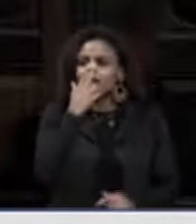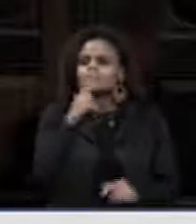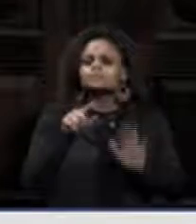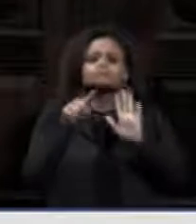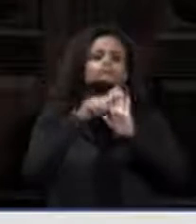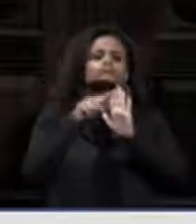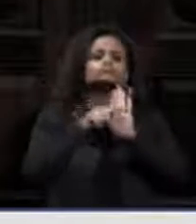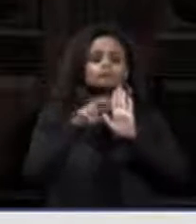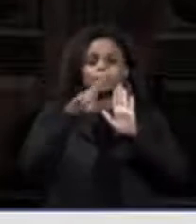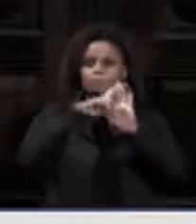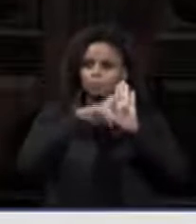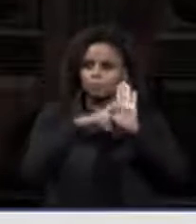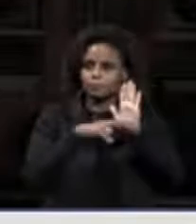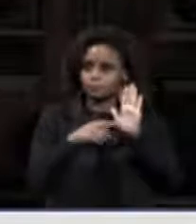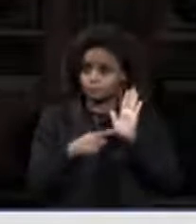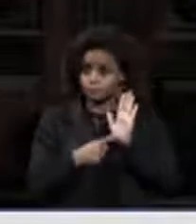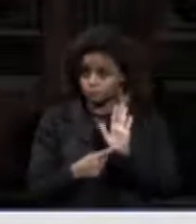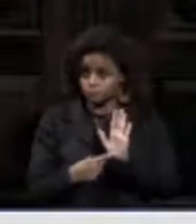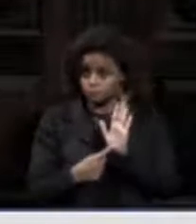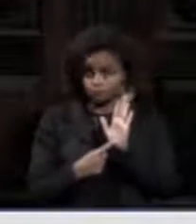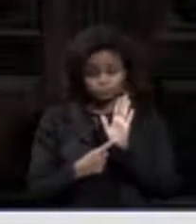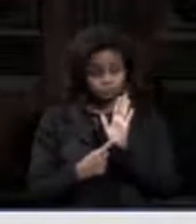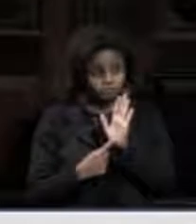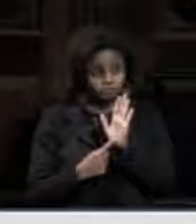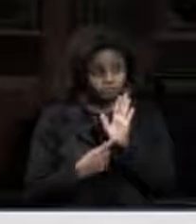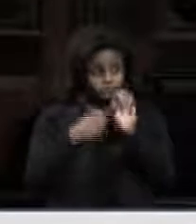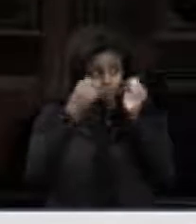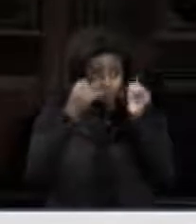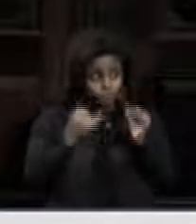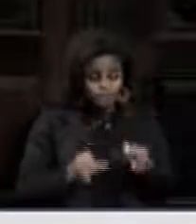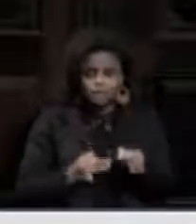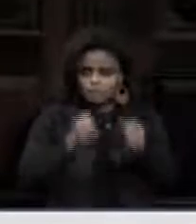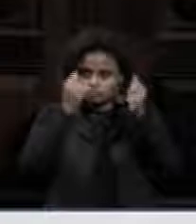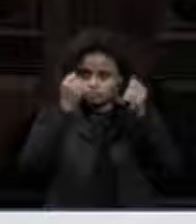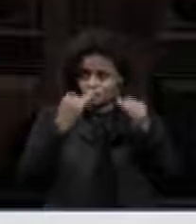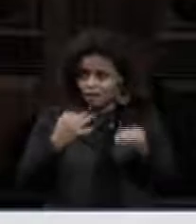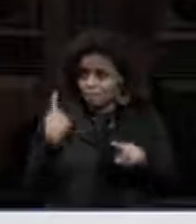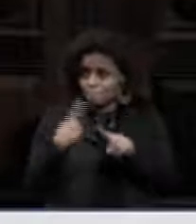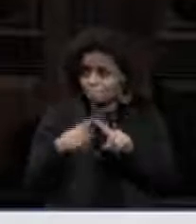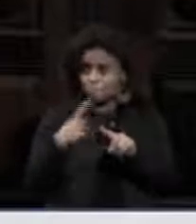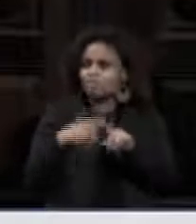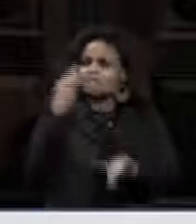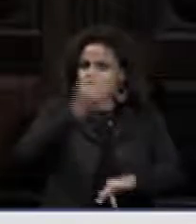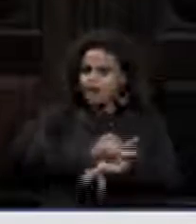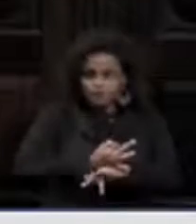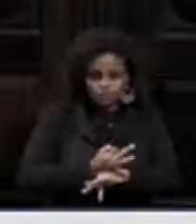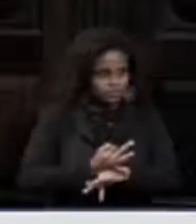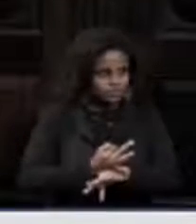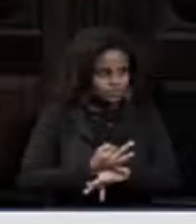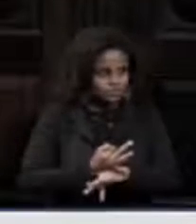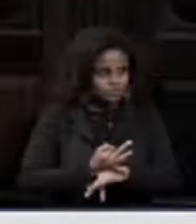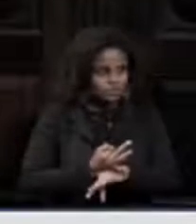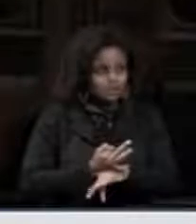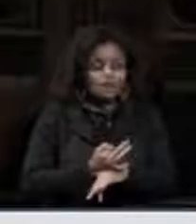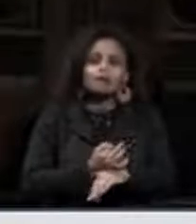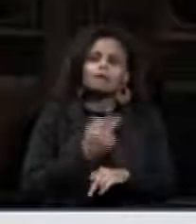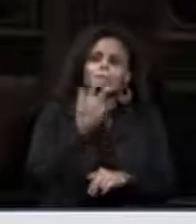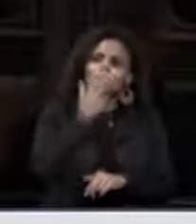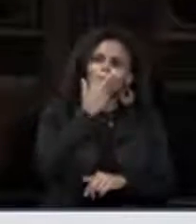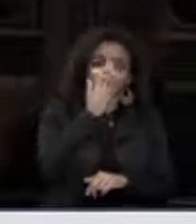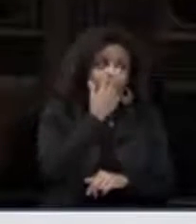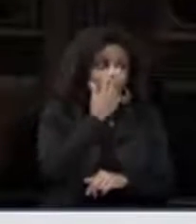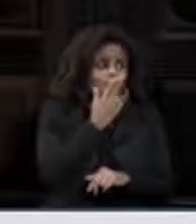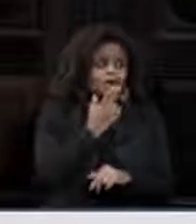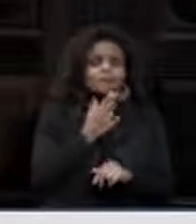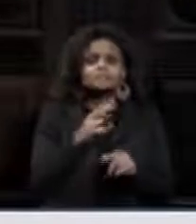interno, no que diz respeito à justificativa dessas faltas, parece que ele deixa muitas falhas,